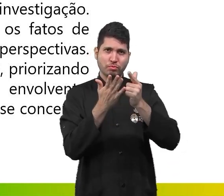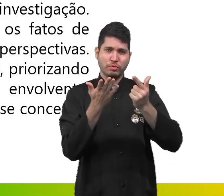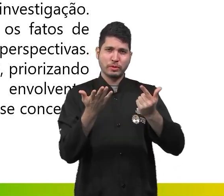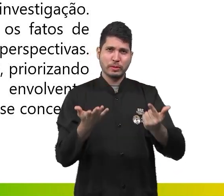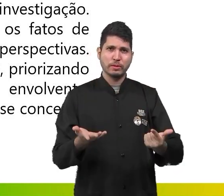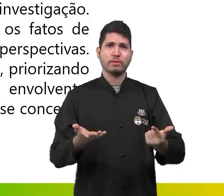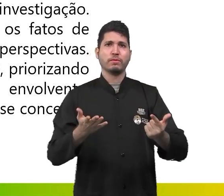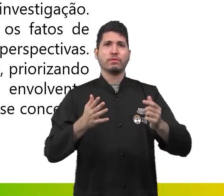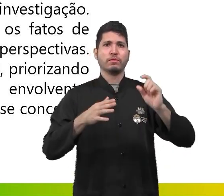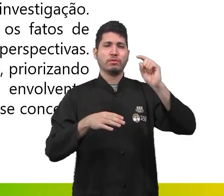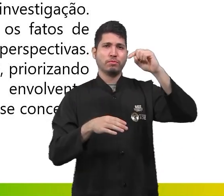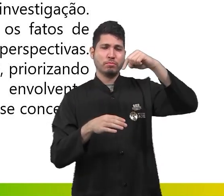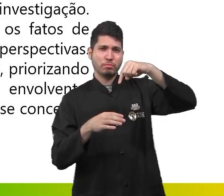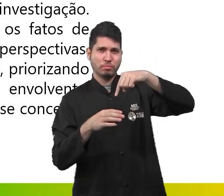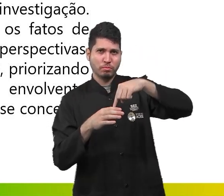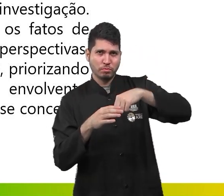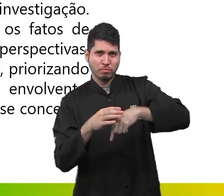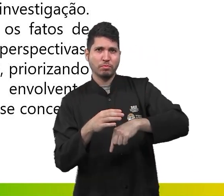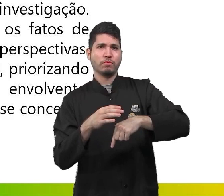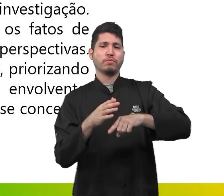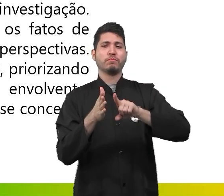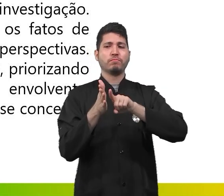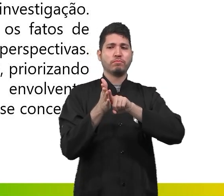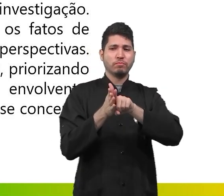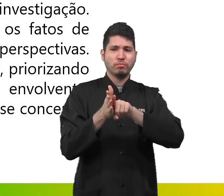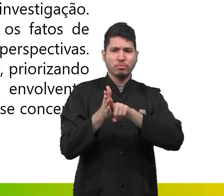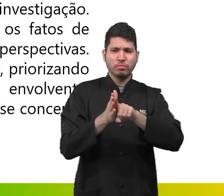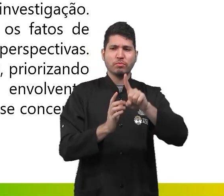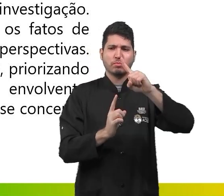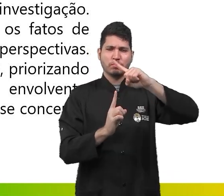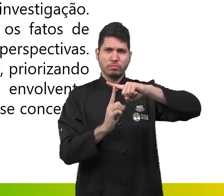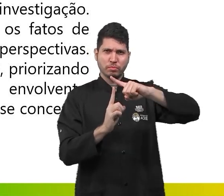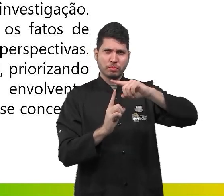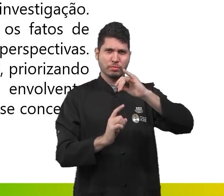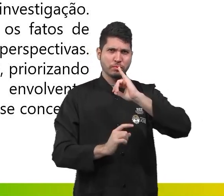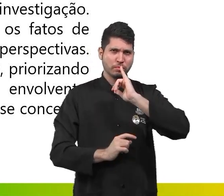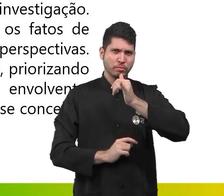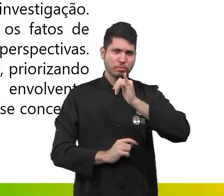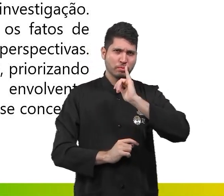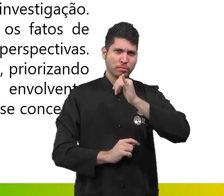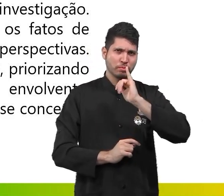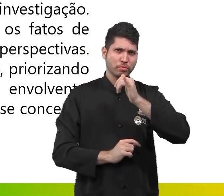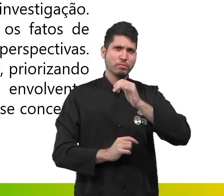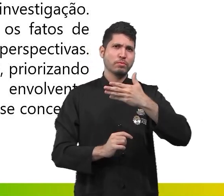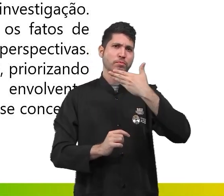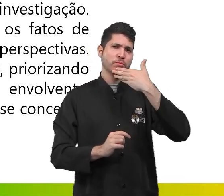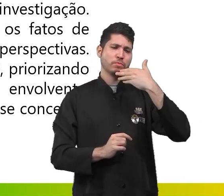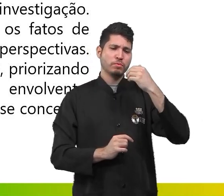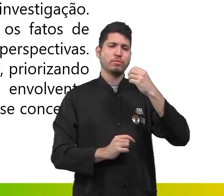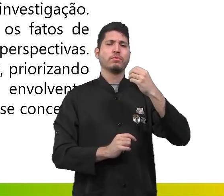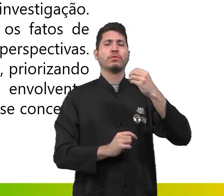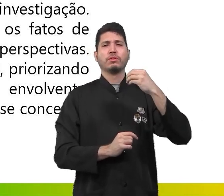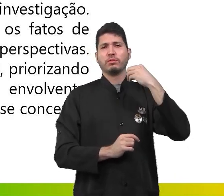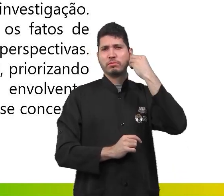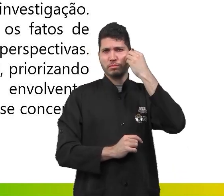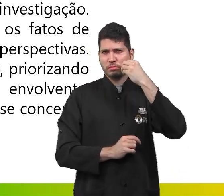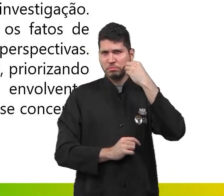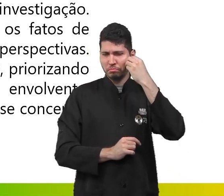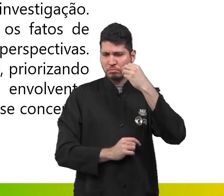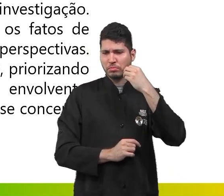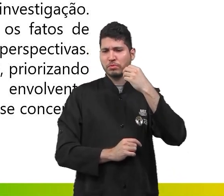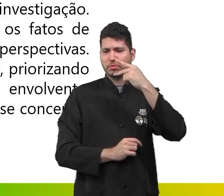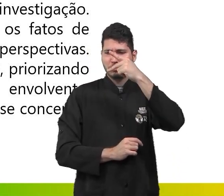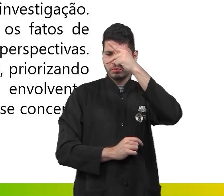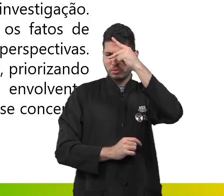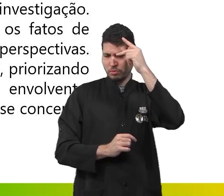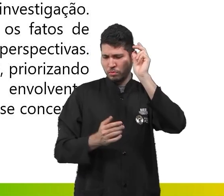minuciosa, profundidade na análise e um estilo narrativo que enriquece a experiência do leitor. Tá bonito, né,